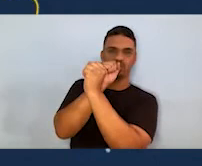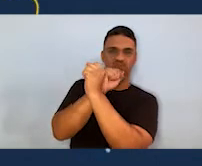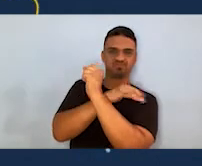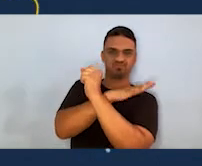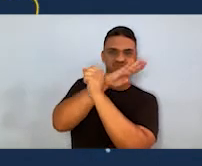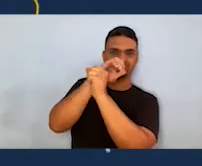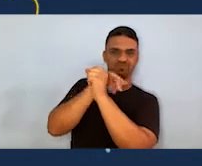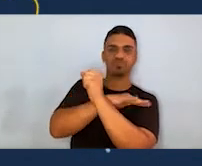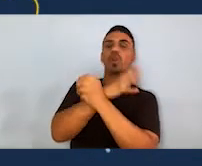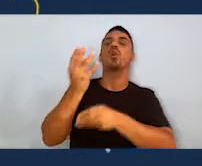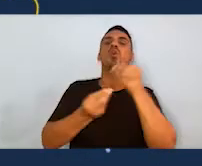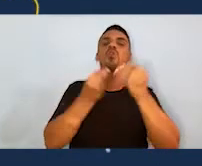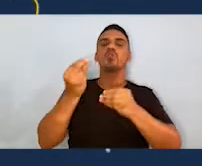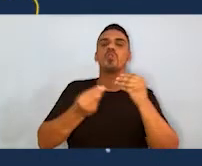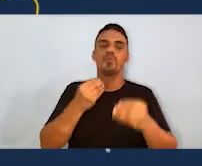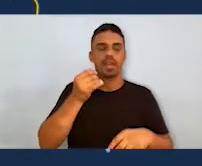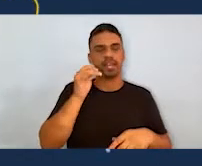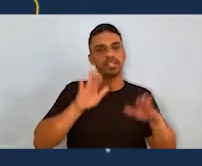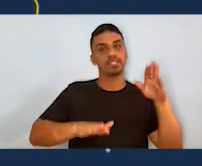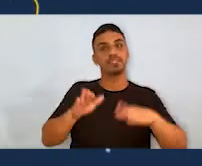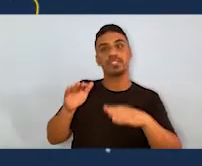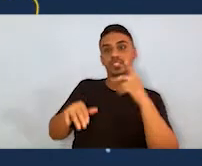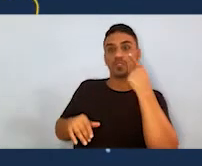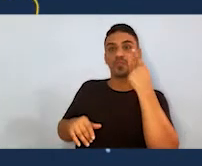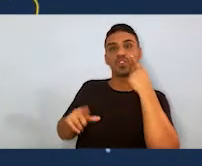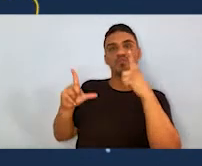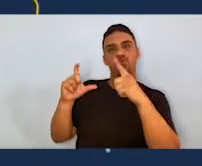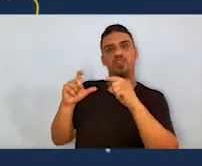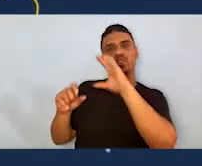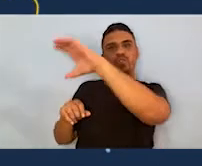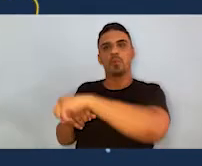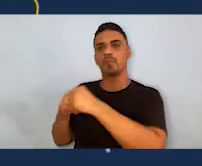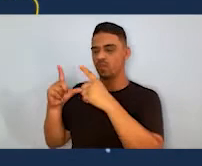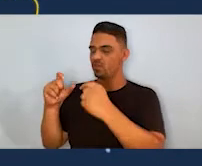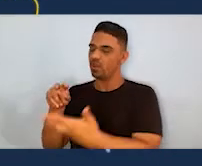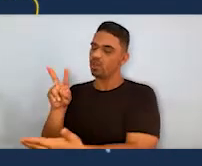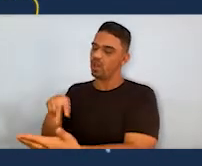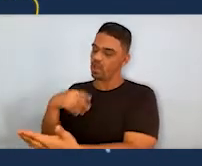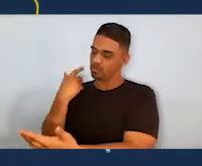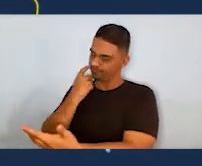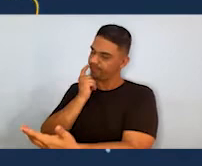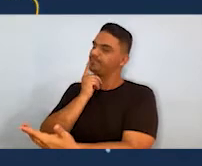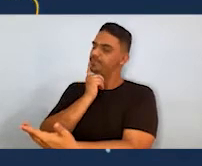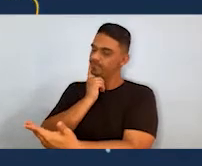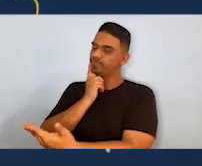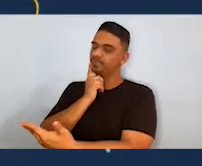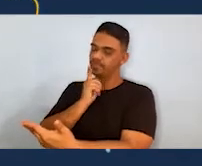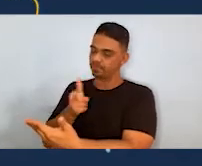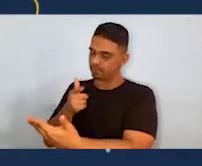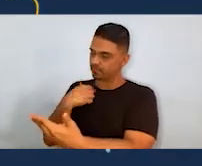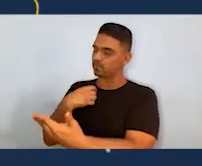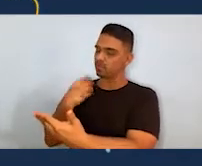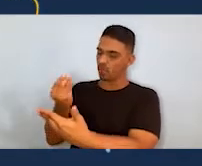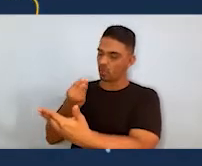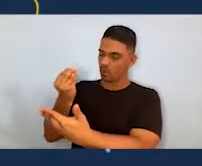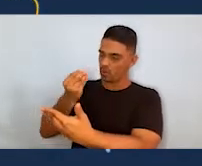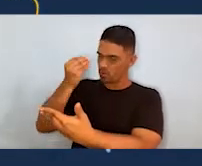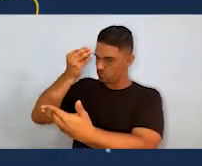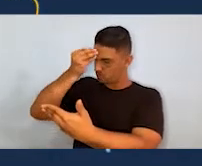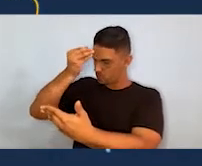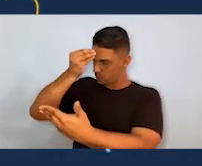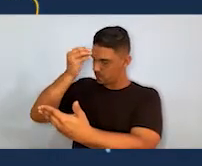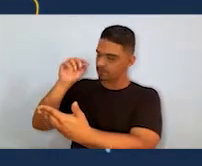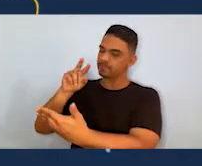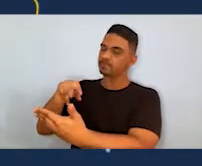vezes eu observo foto, eu pego foto para olhar. Ontem eu estava fazendo para um trabalho uma coisa sobre